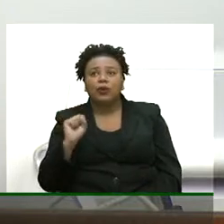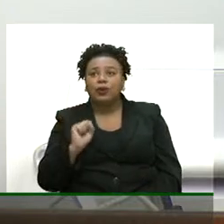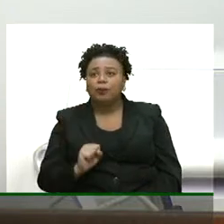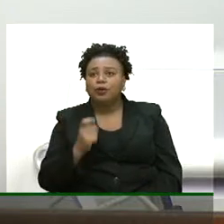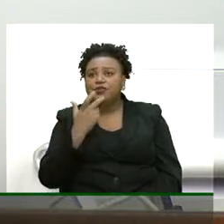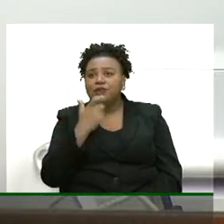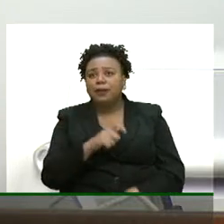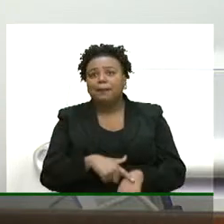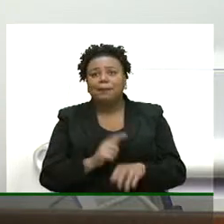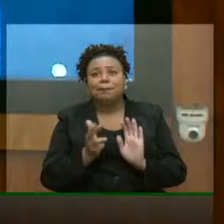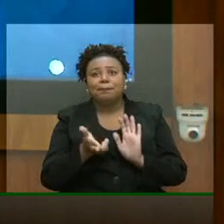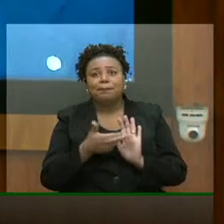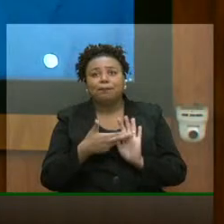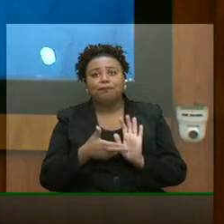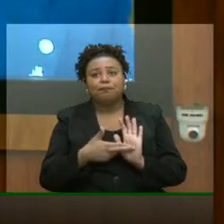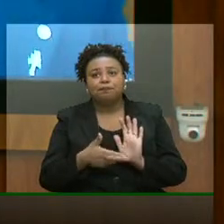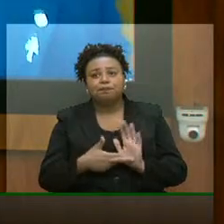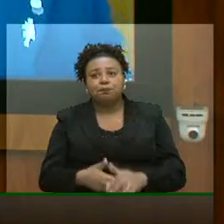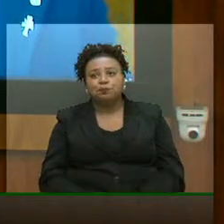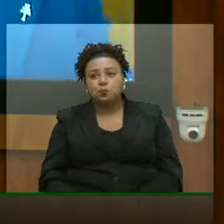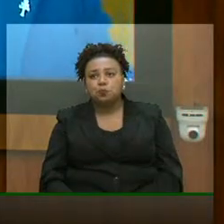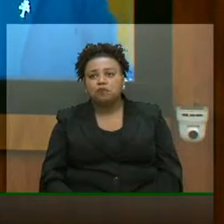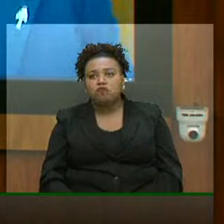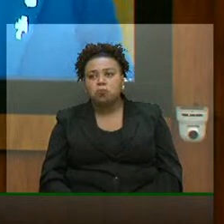pelo tempo regimental.